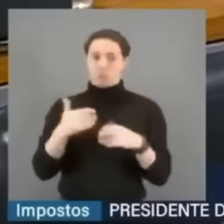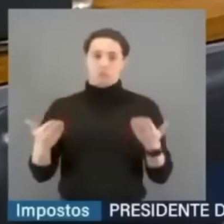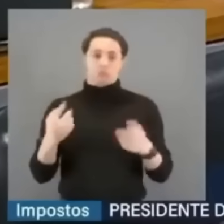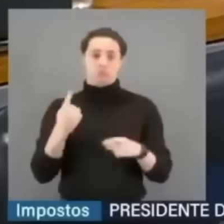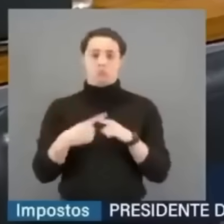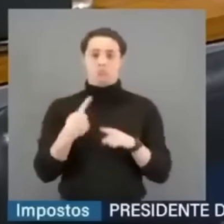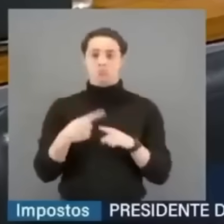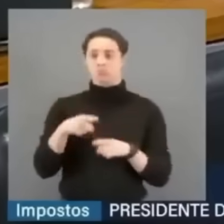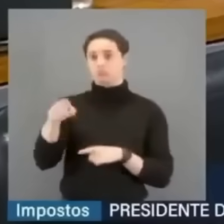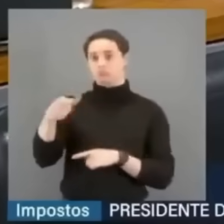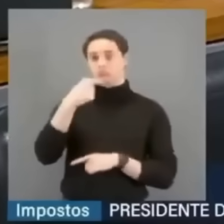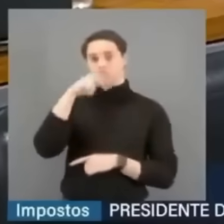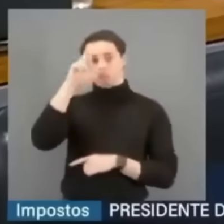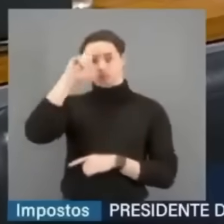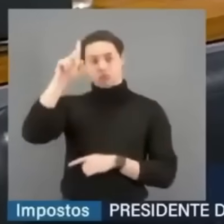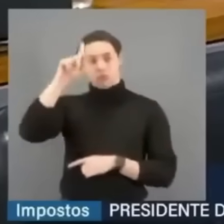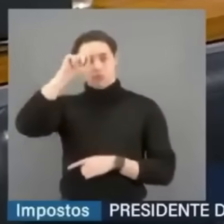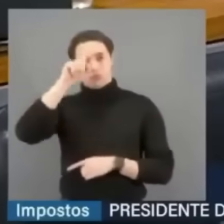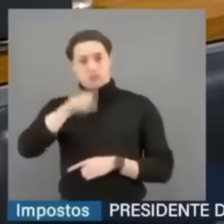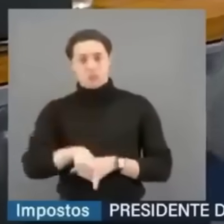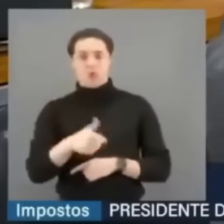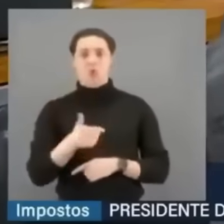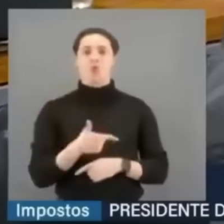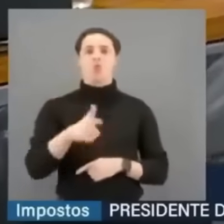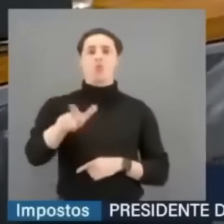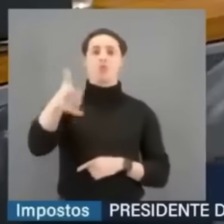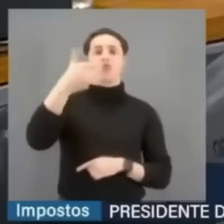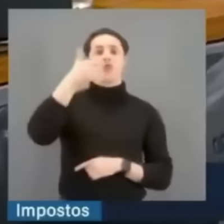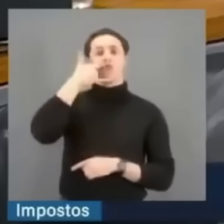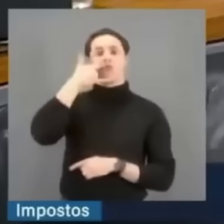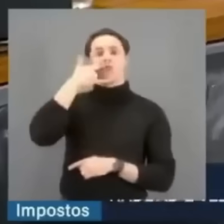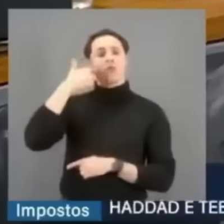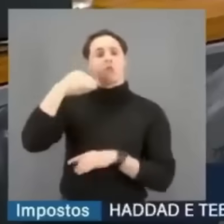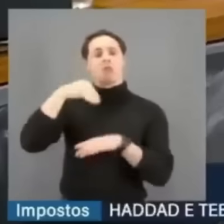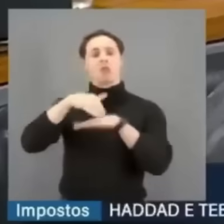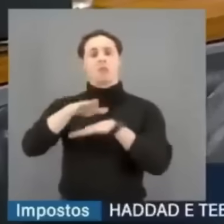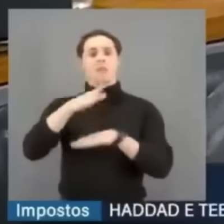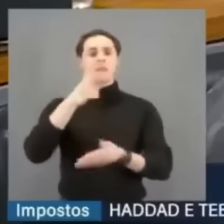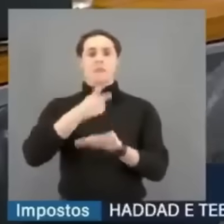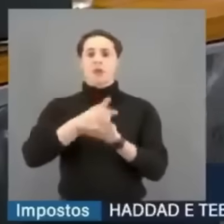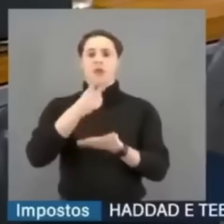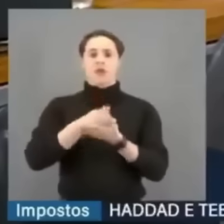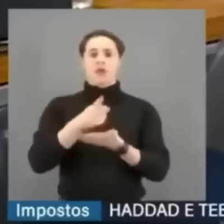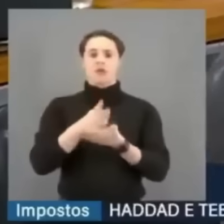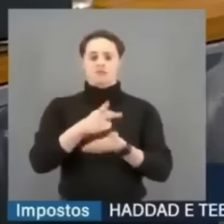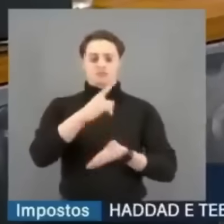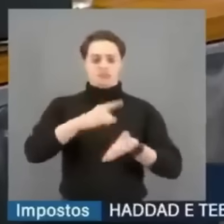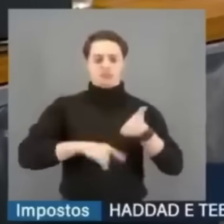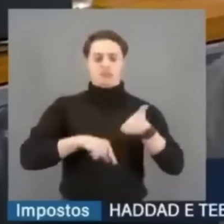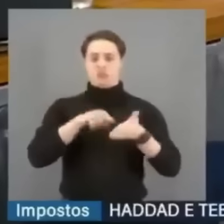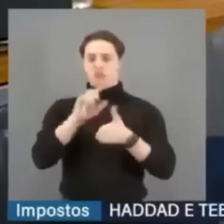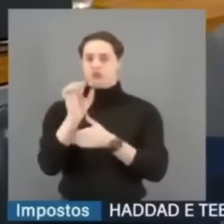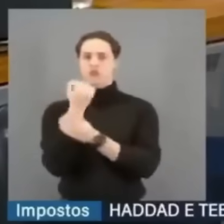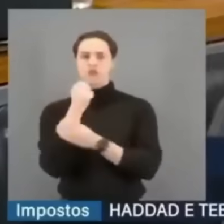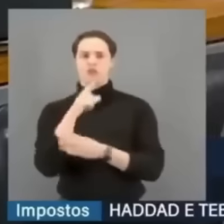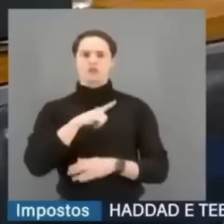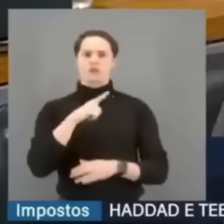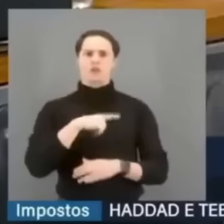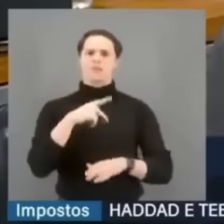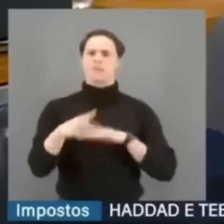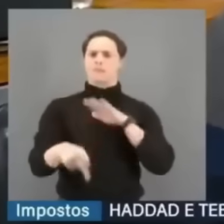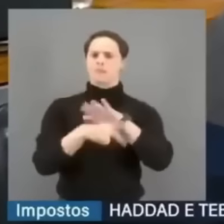o senhor mesmo mandou para o seu outro telefone este documento da garantia da lei da ordem para que ele estivesse em